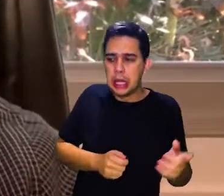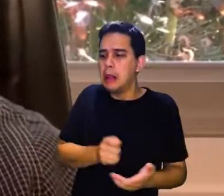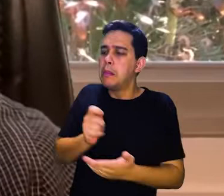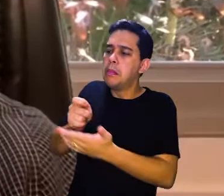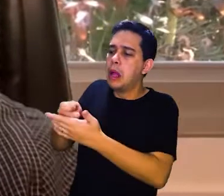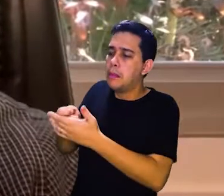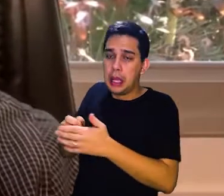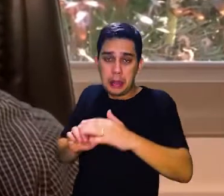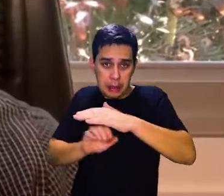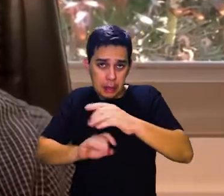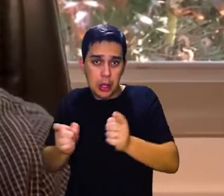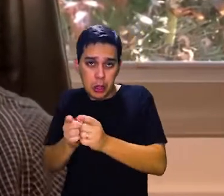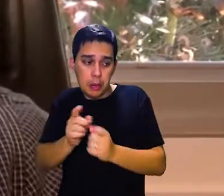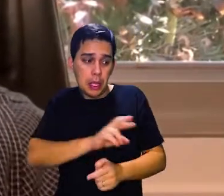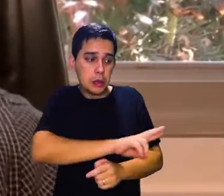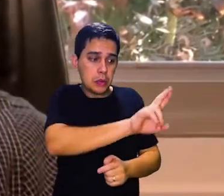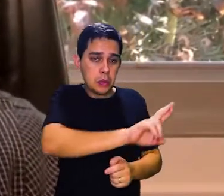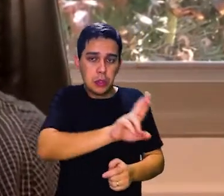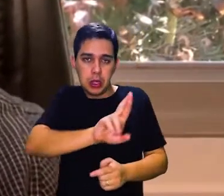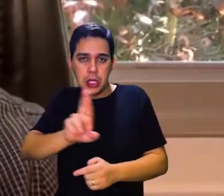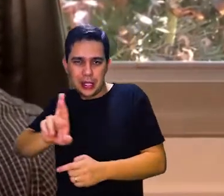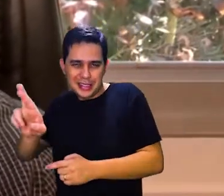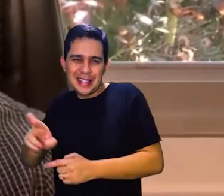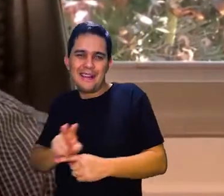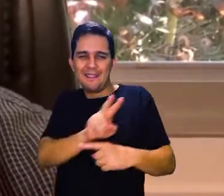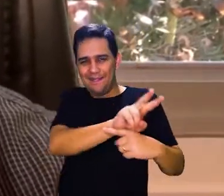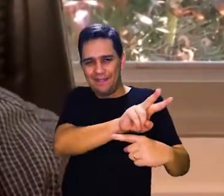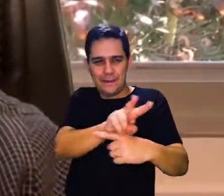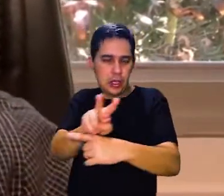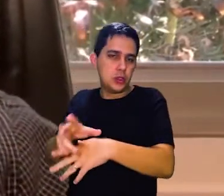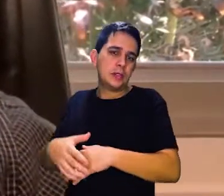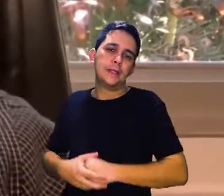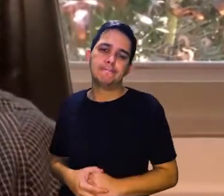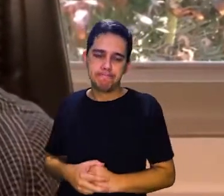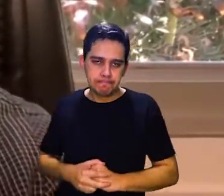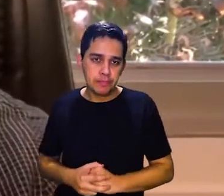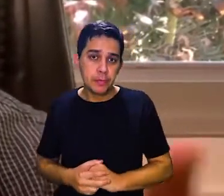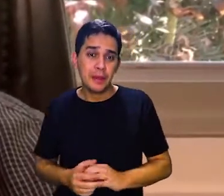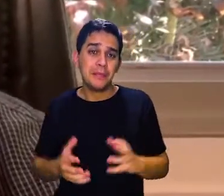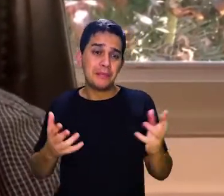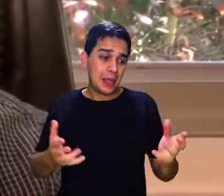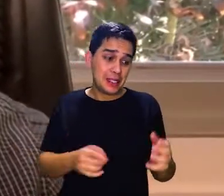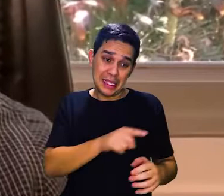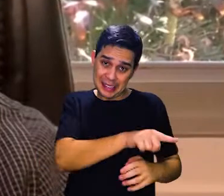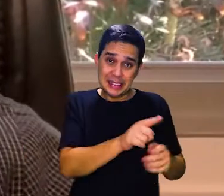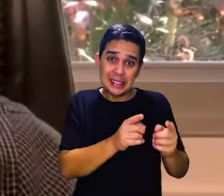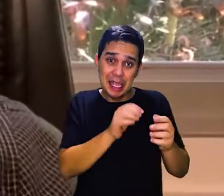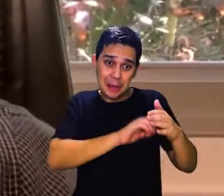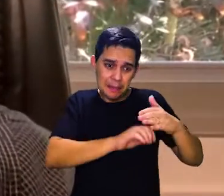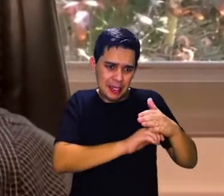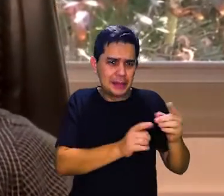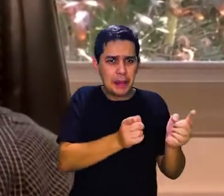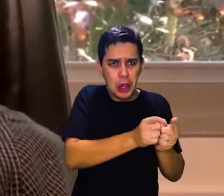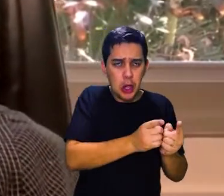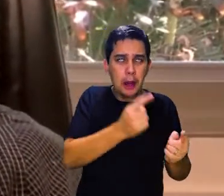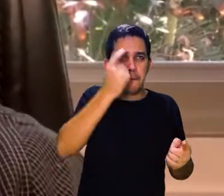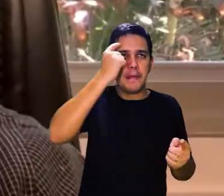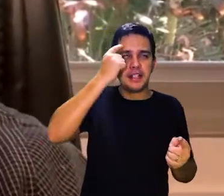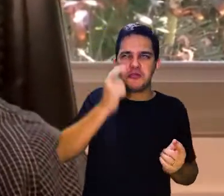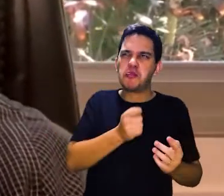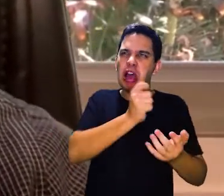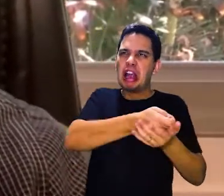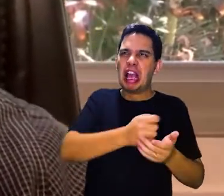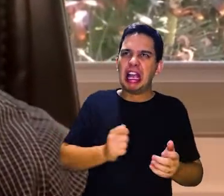que parece que está em casa, né, usando um chinelo sem crachá, ao mesmo